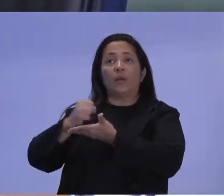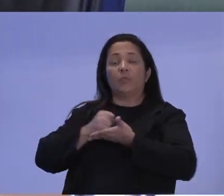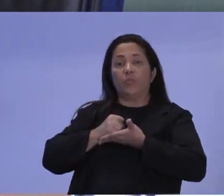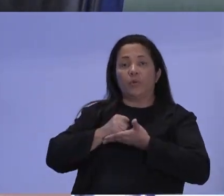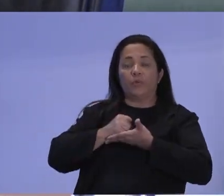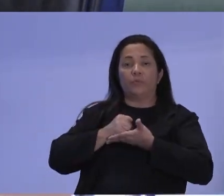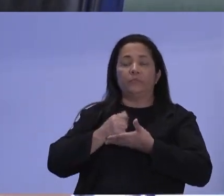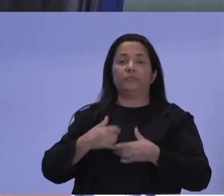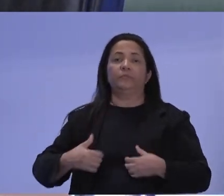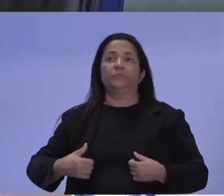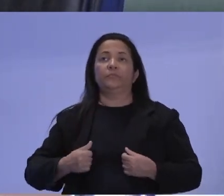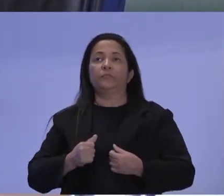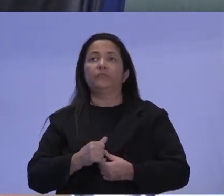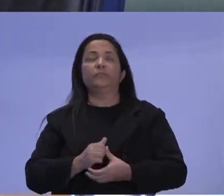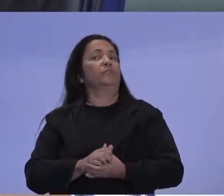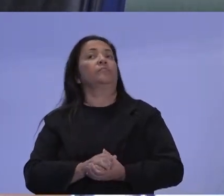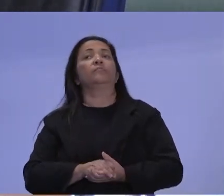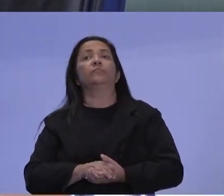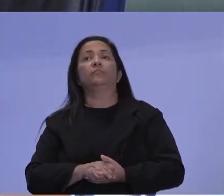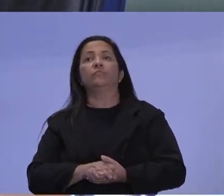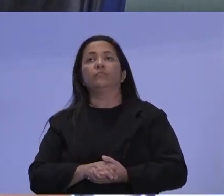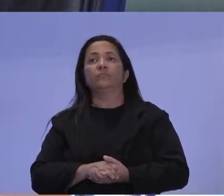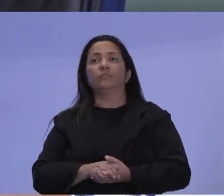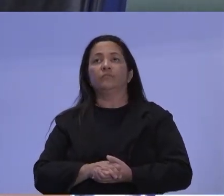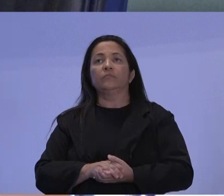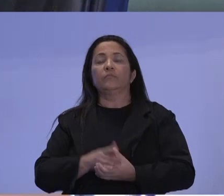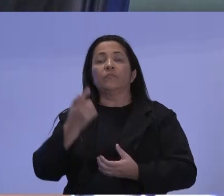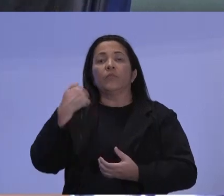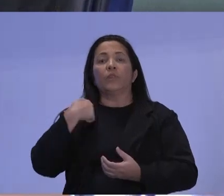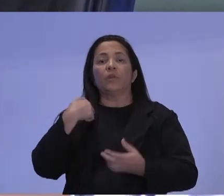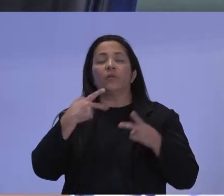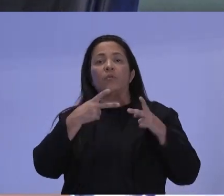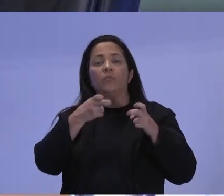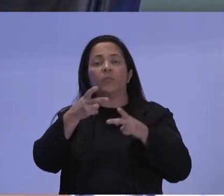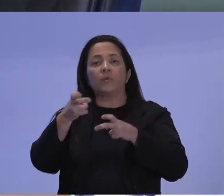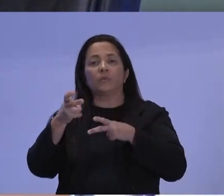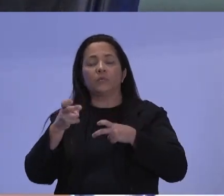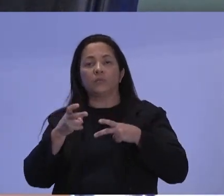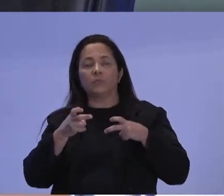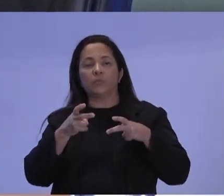GVDT. Então, o que eu tenho percebido